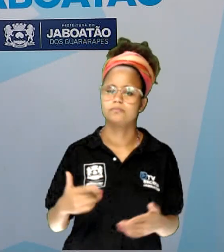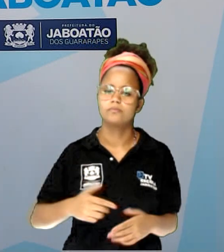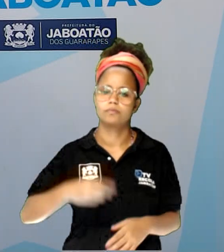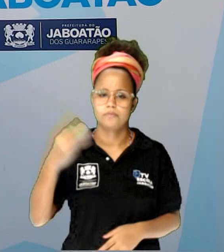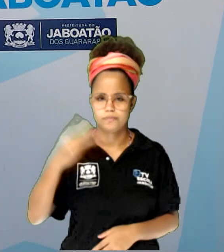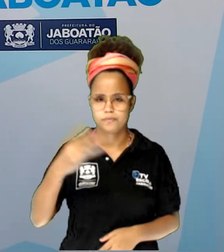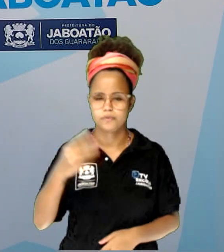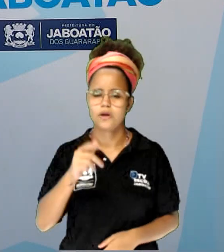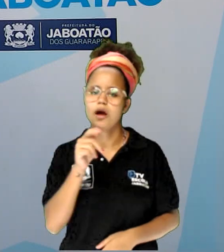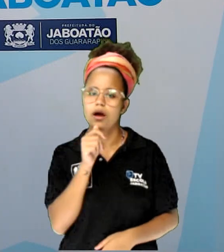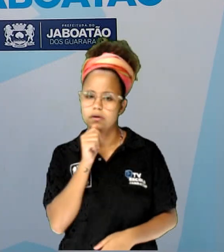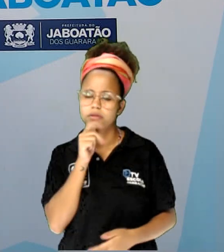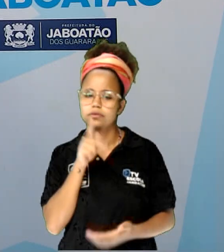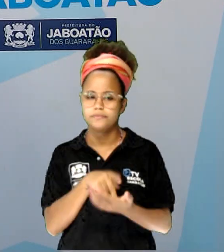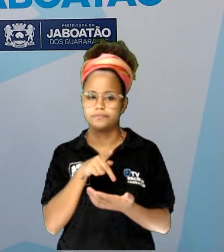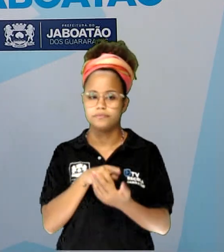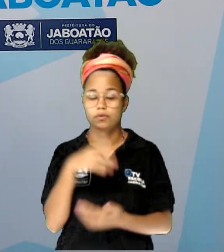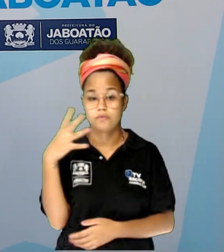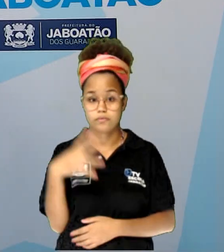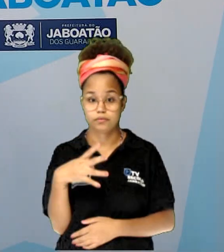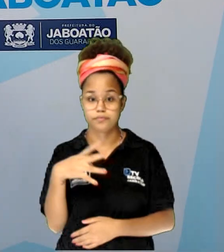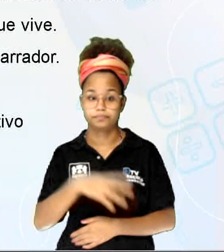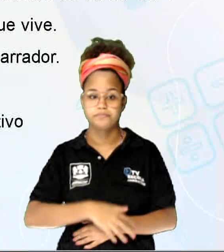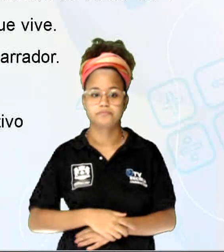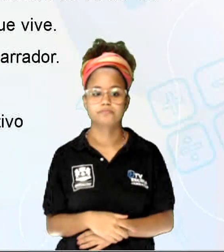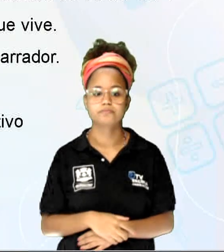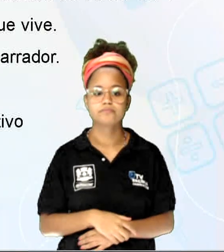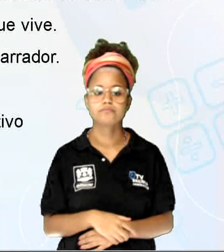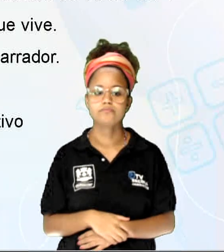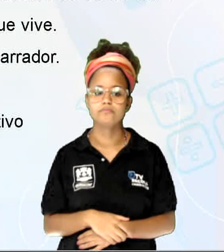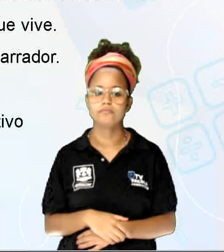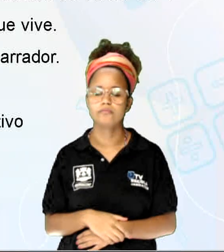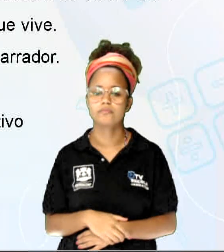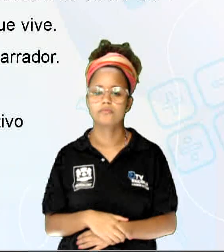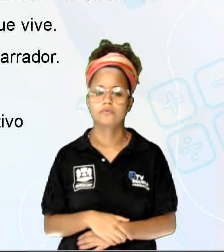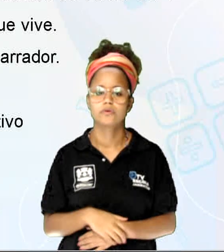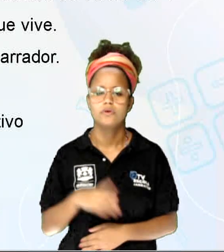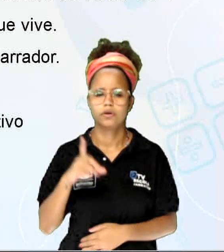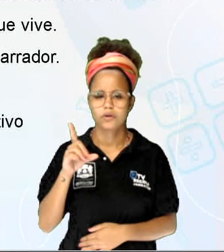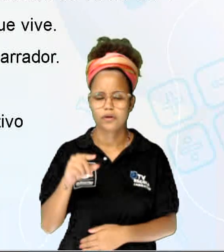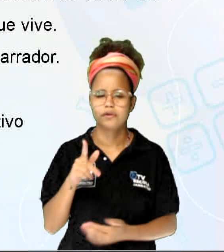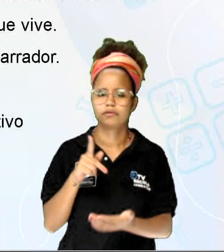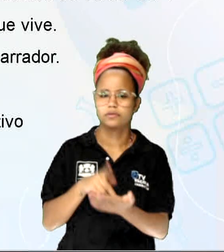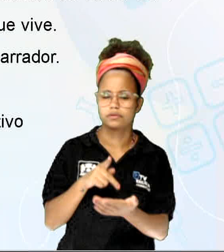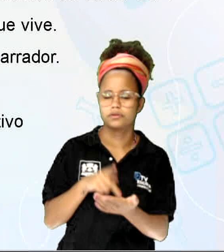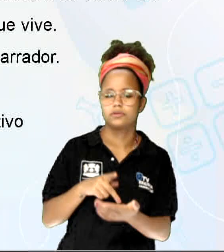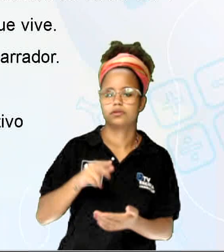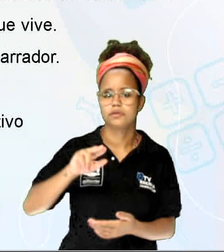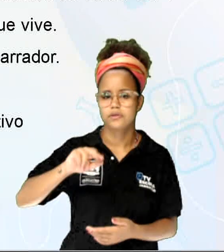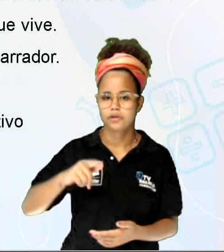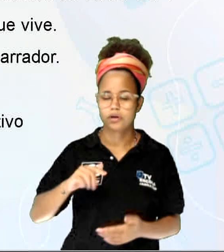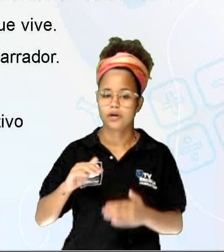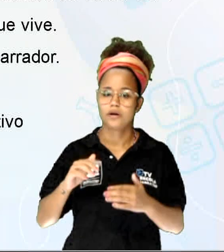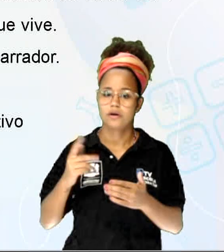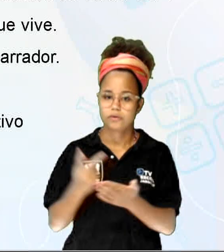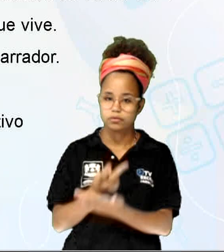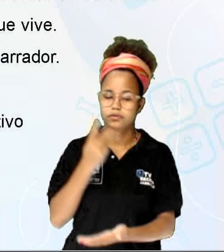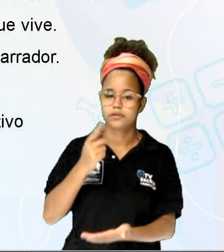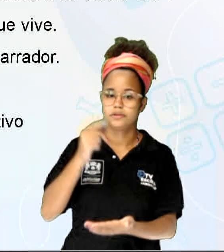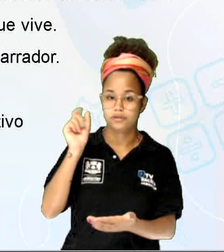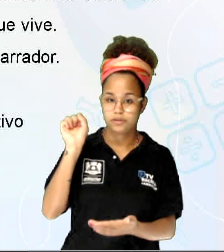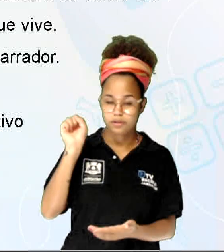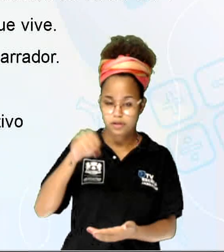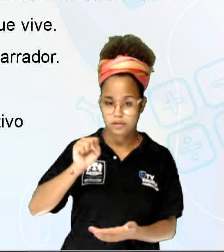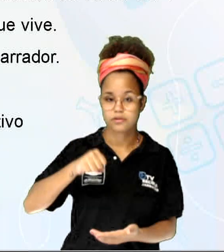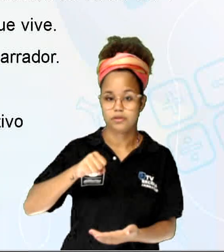é o verdadeiro. Vamos dar uma olhadinha no 4, na tela. Constata um fato que vai sendo comprovado ao longo do texto.